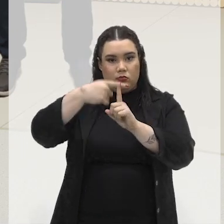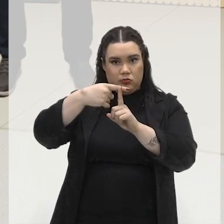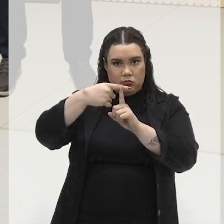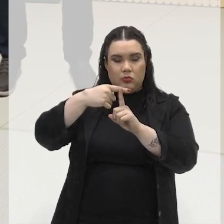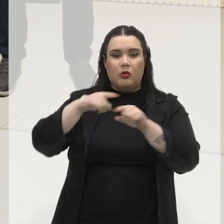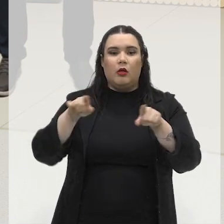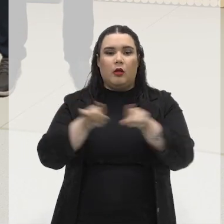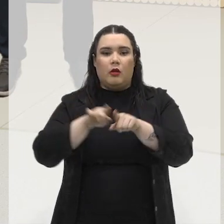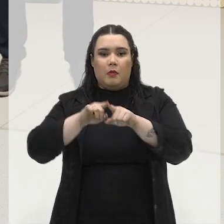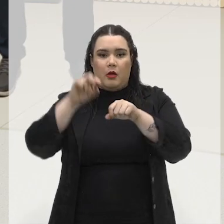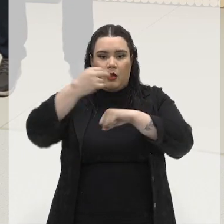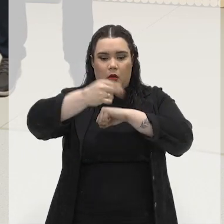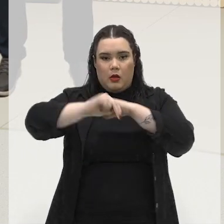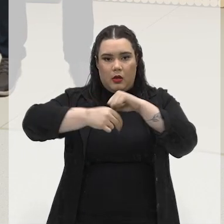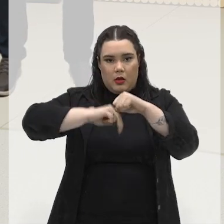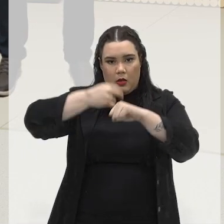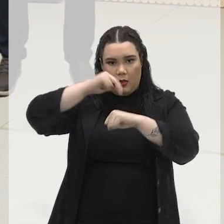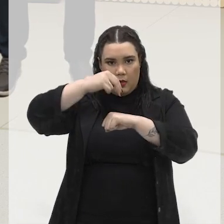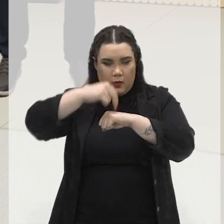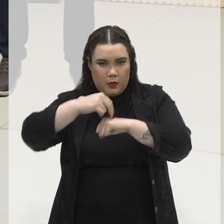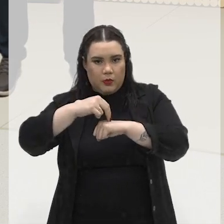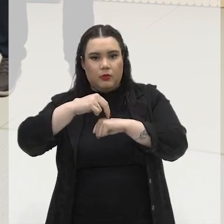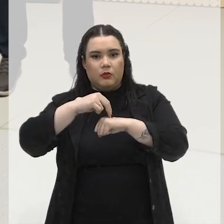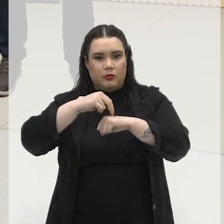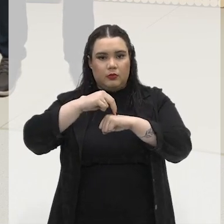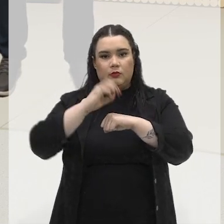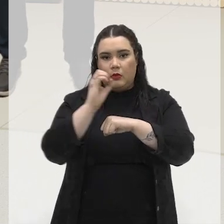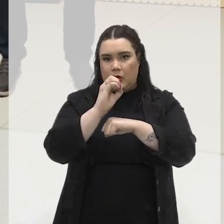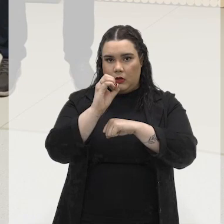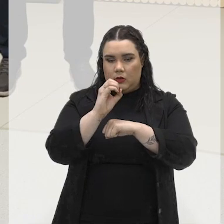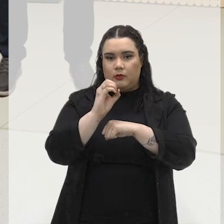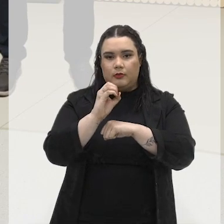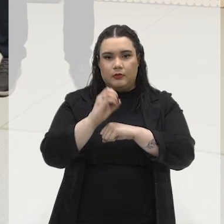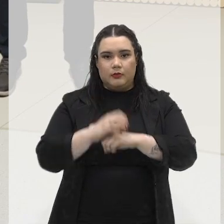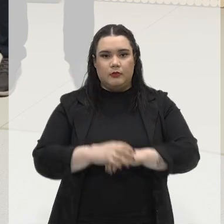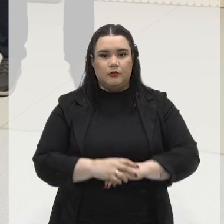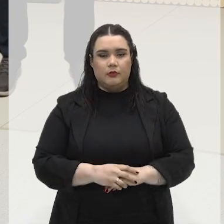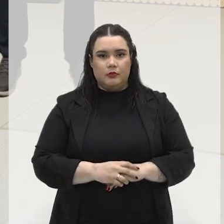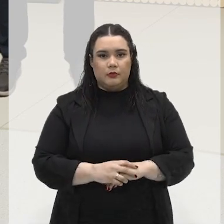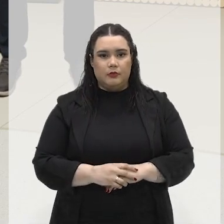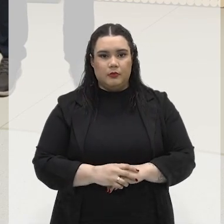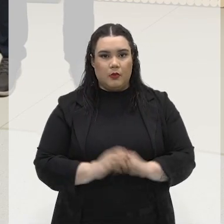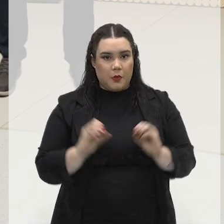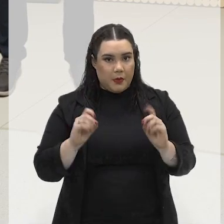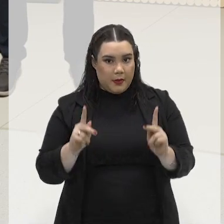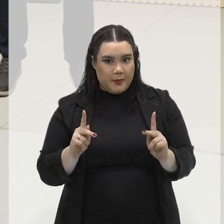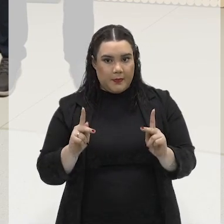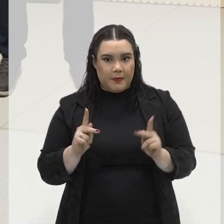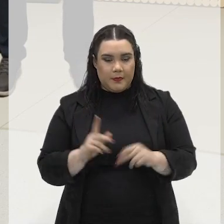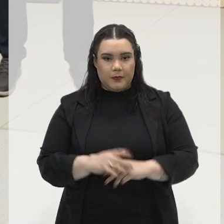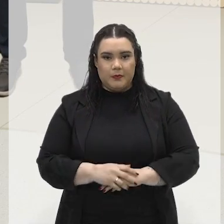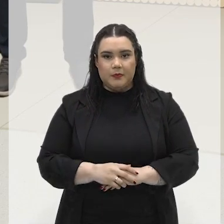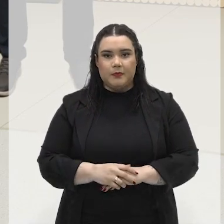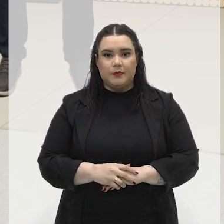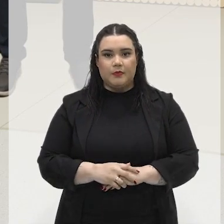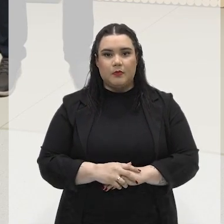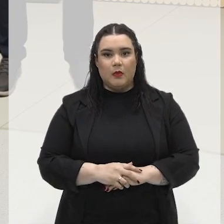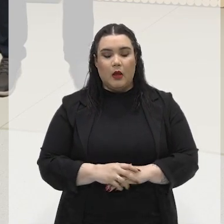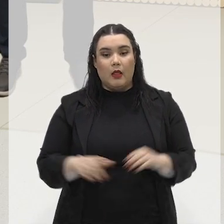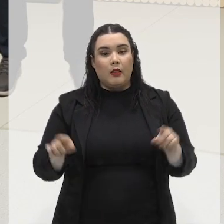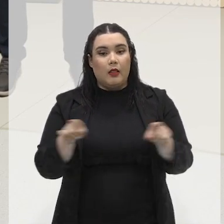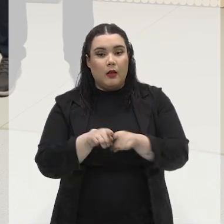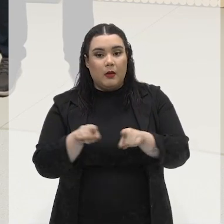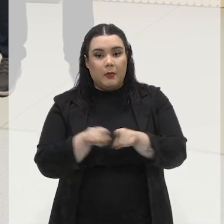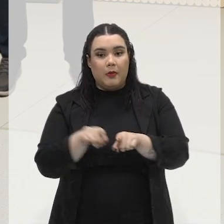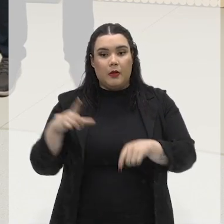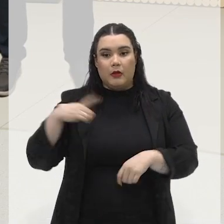o próton com um P positivo e o N com um zerinho, dizendo que ele é nêutron, tá? Além de termos